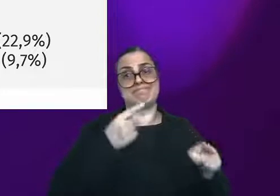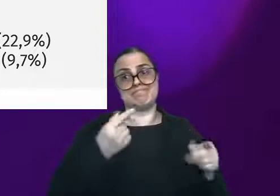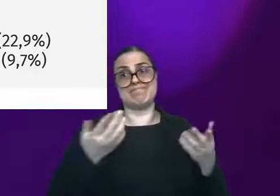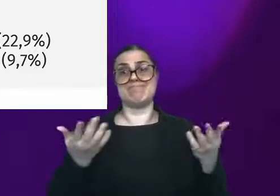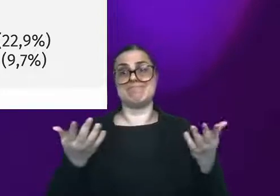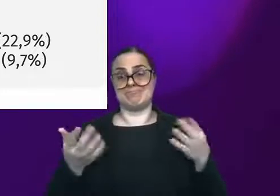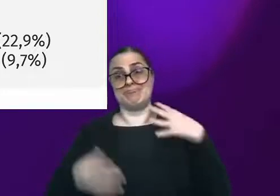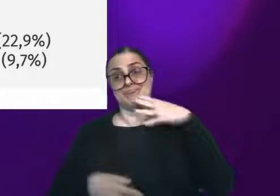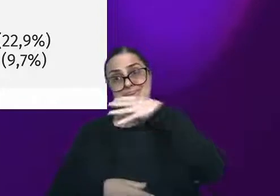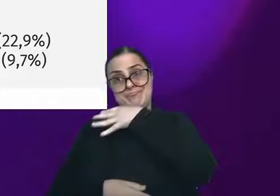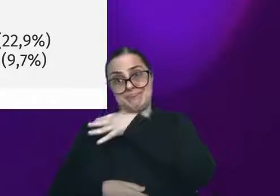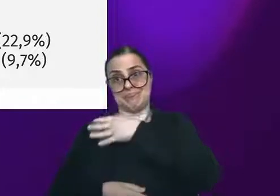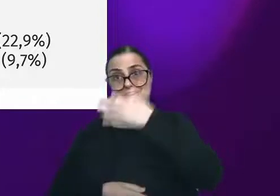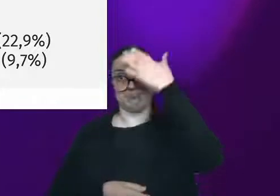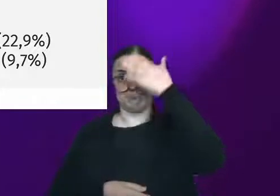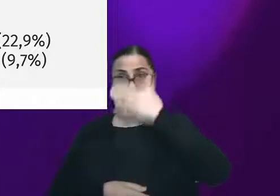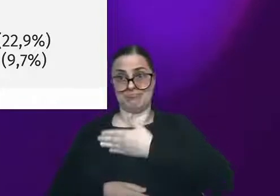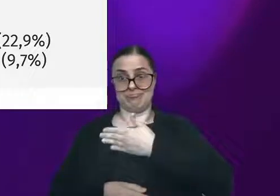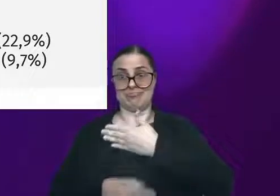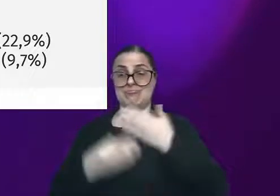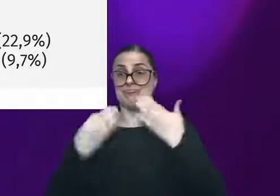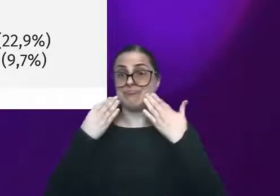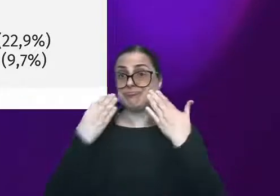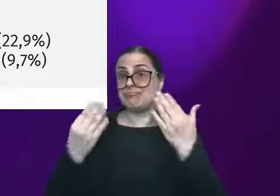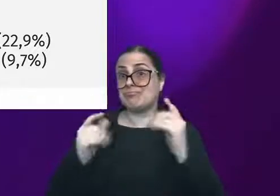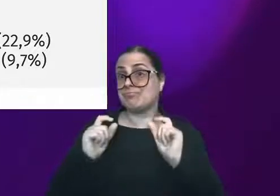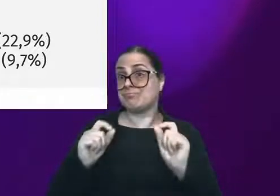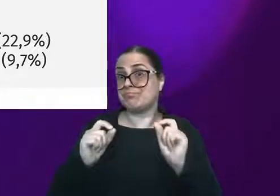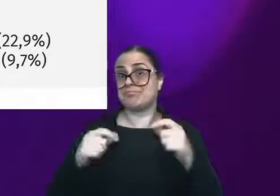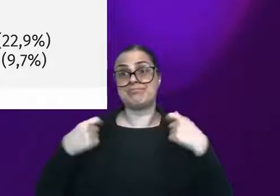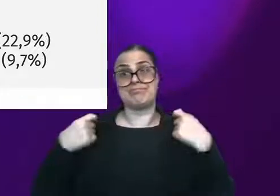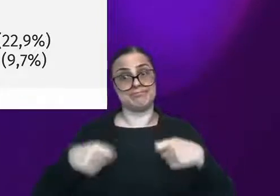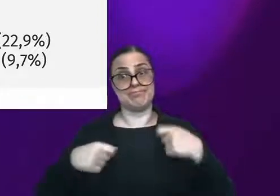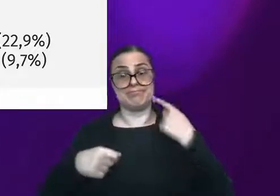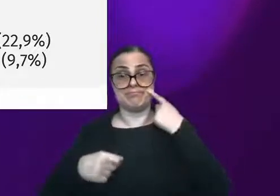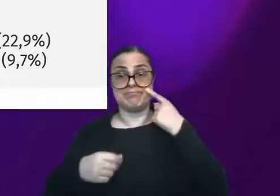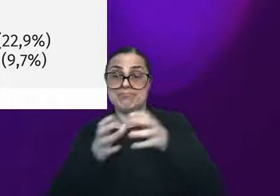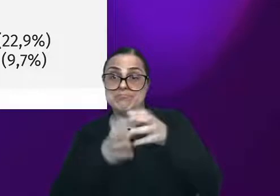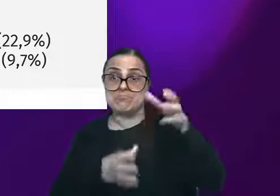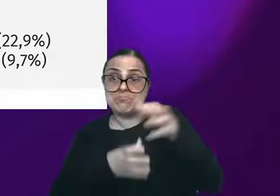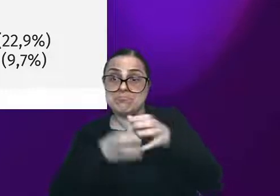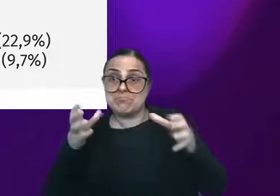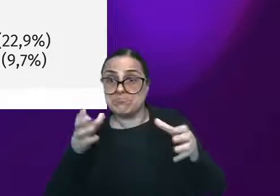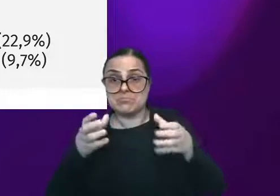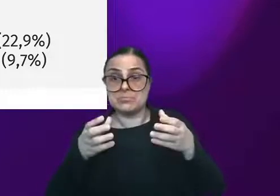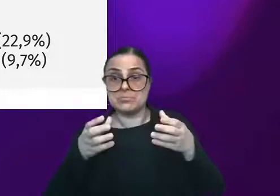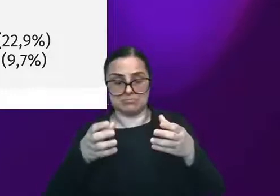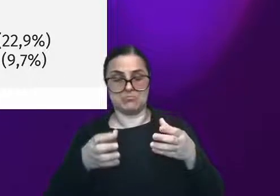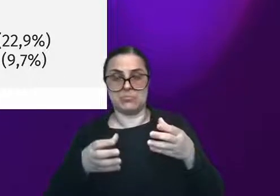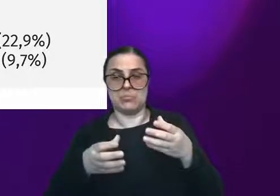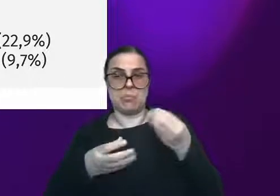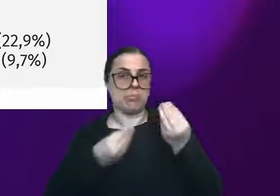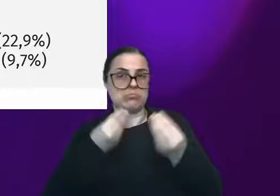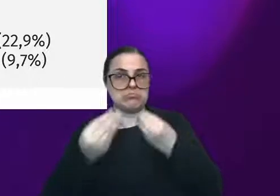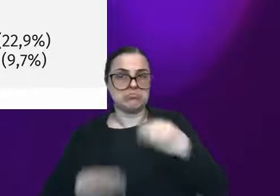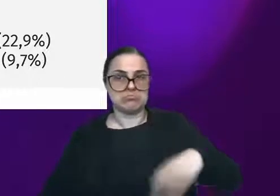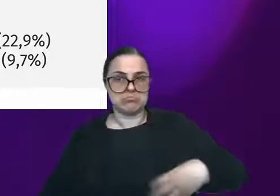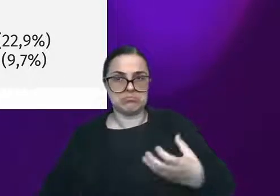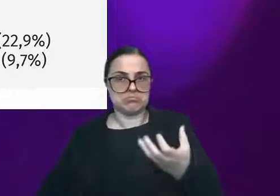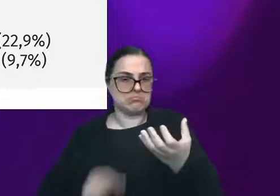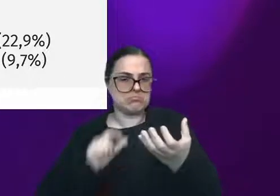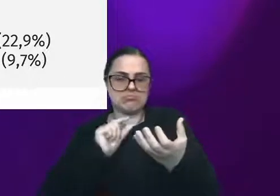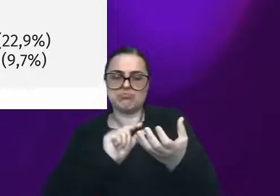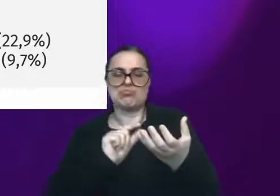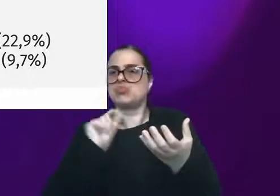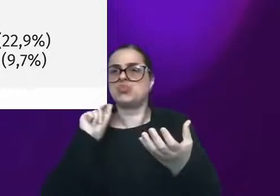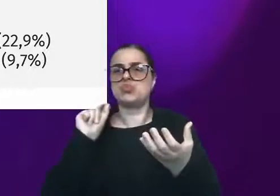uma situação de definição de tamanho da lesão. Então, isso é muito importante para a gente